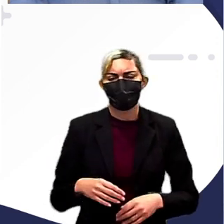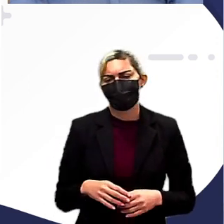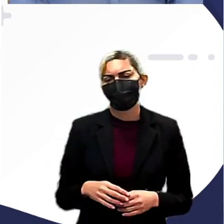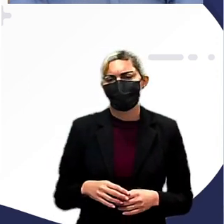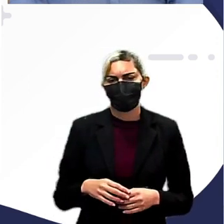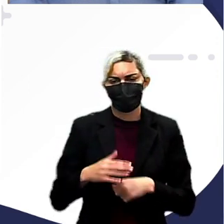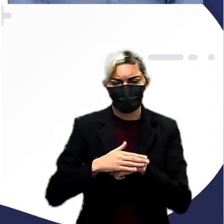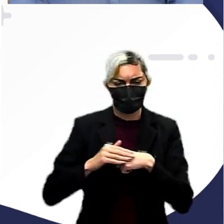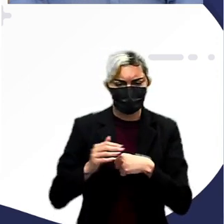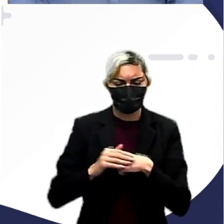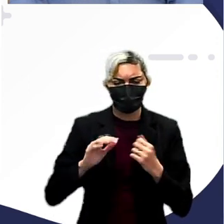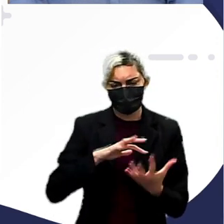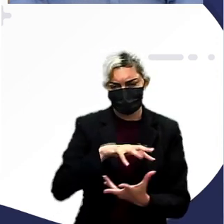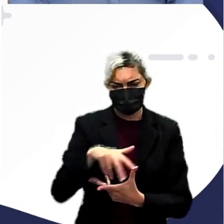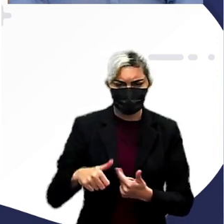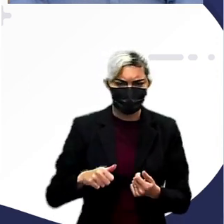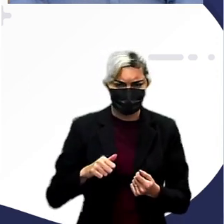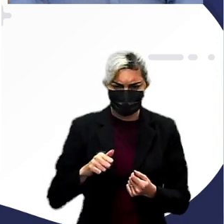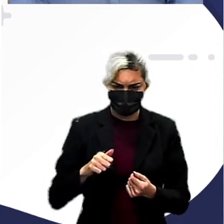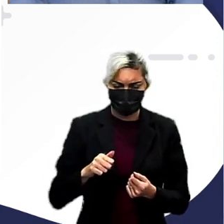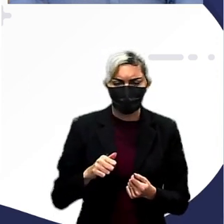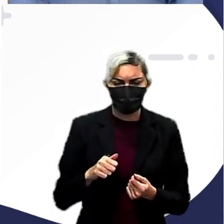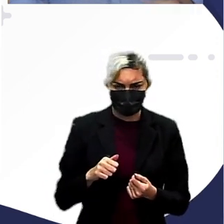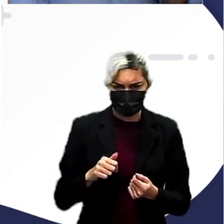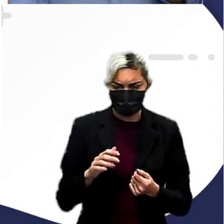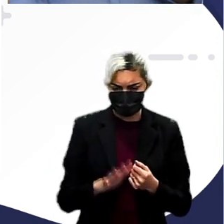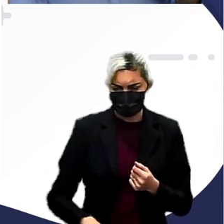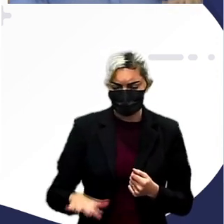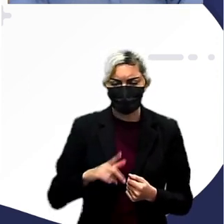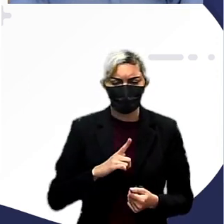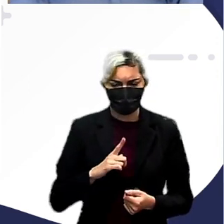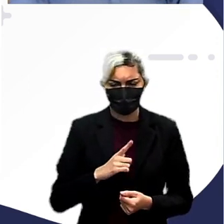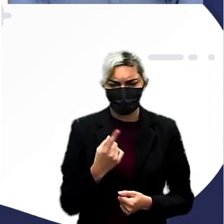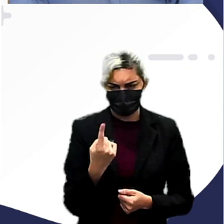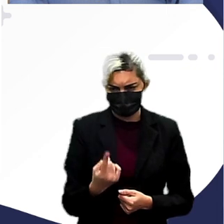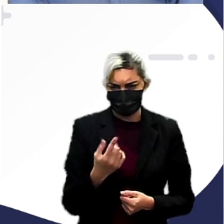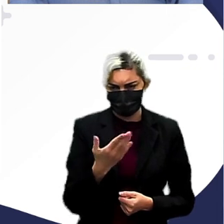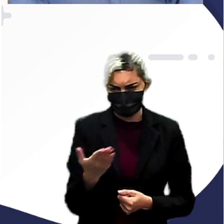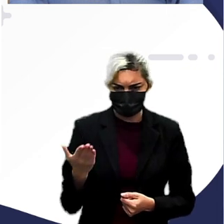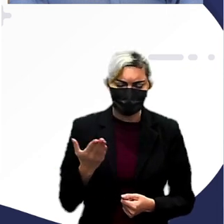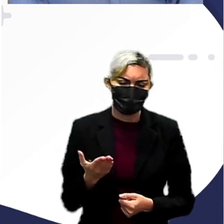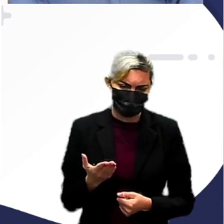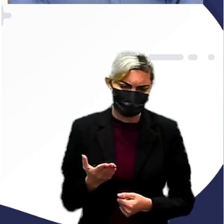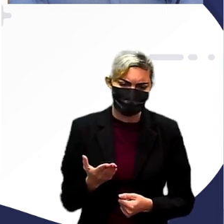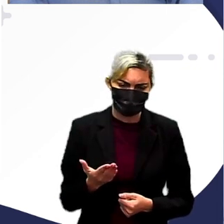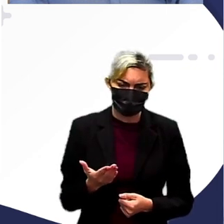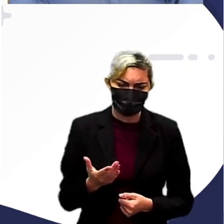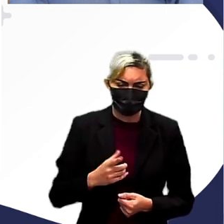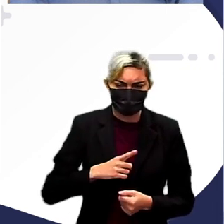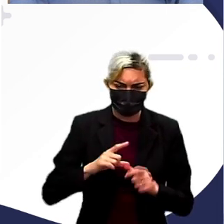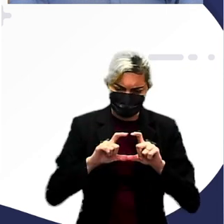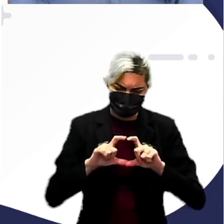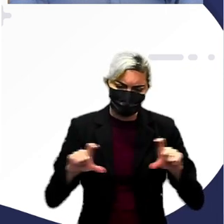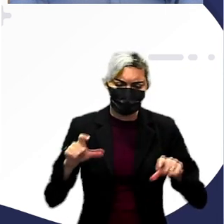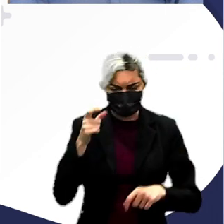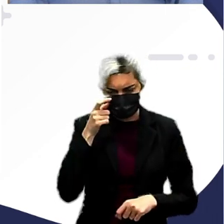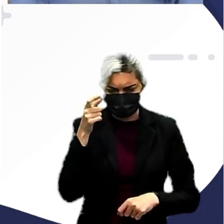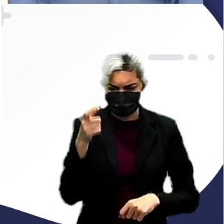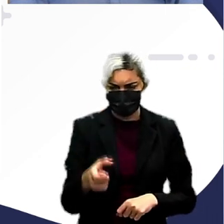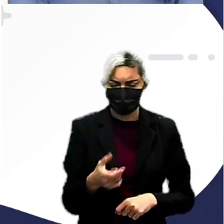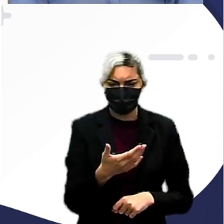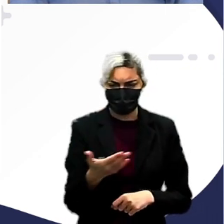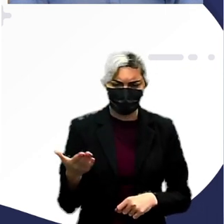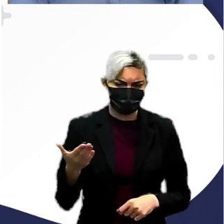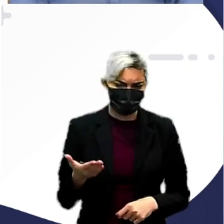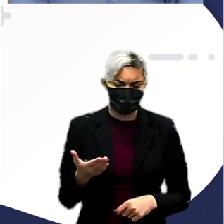nesse chamado mundo globalizado, né? E aí tem uma frase bem interessante que diz